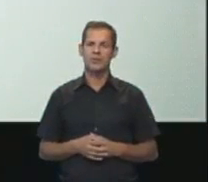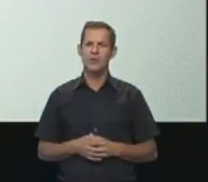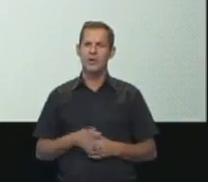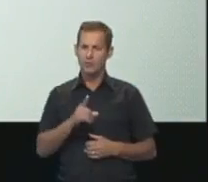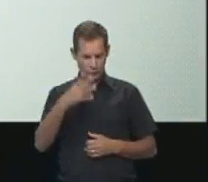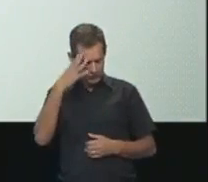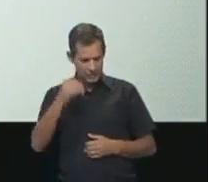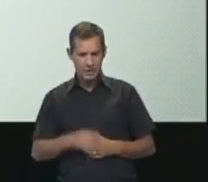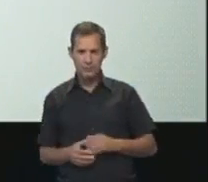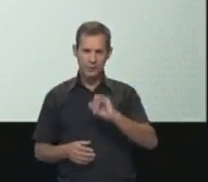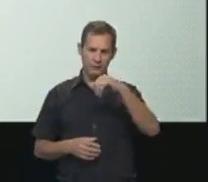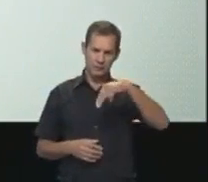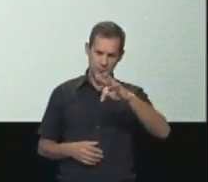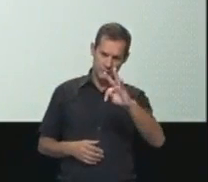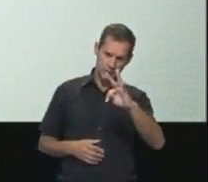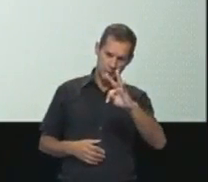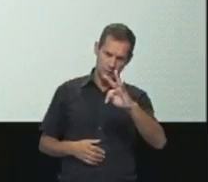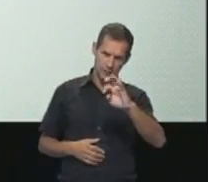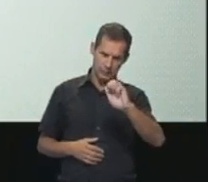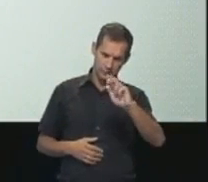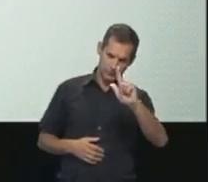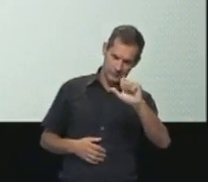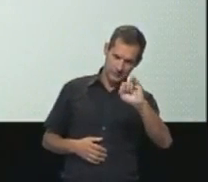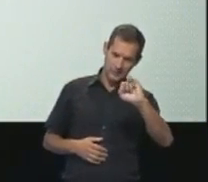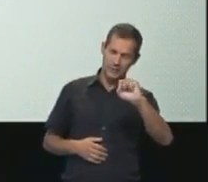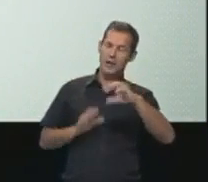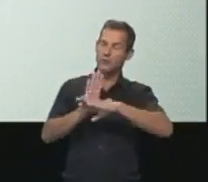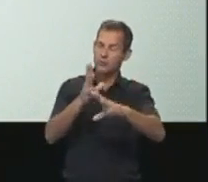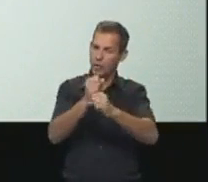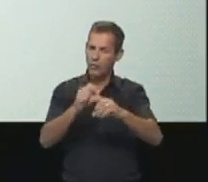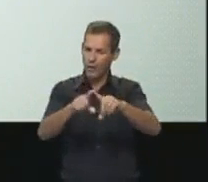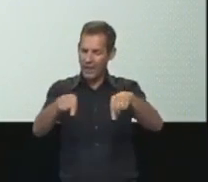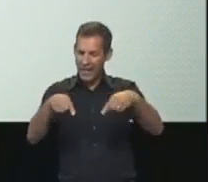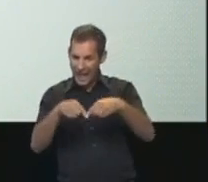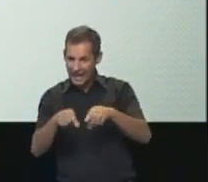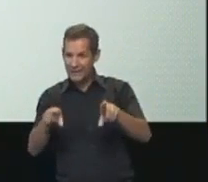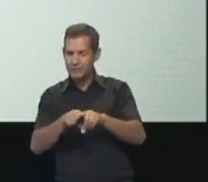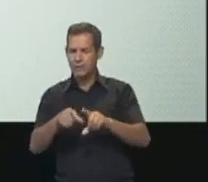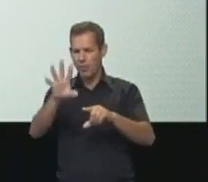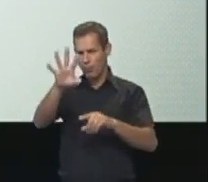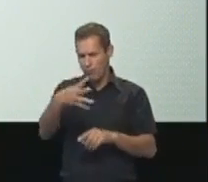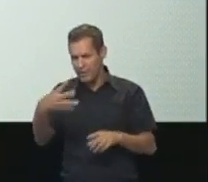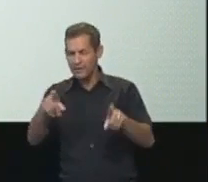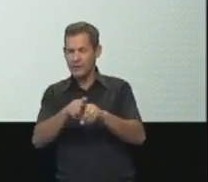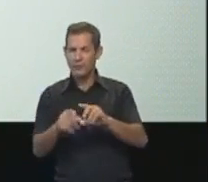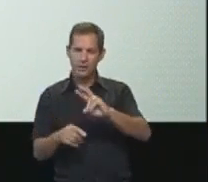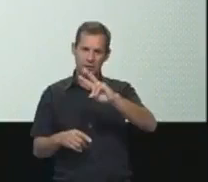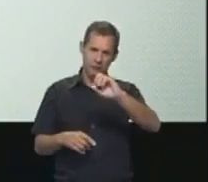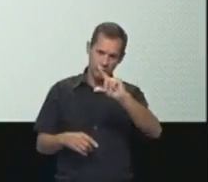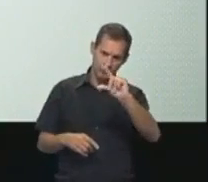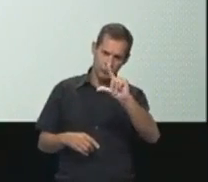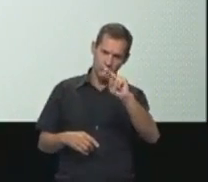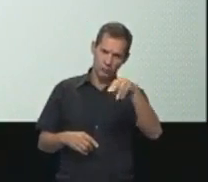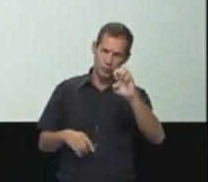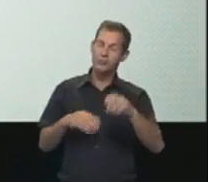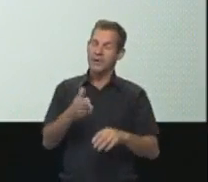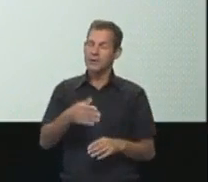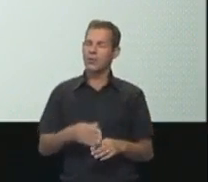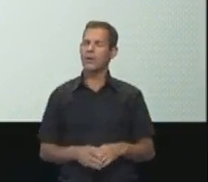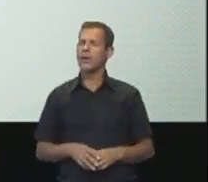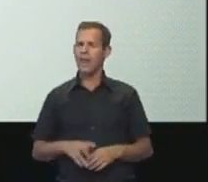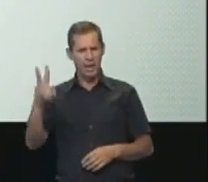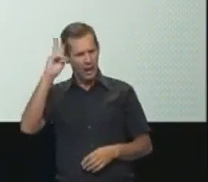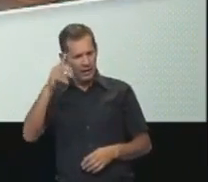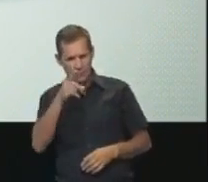Você sabia que as integrais não somente permitem calcular áreas sob gráficos, mas também volumes? Para isso,